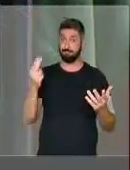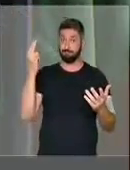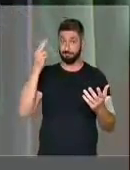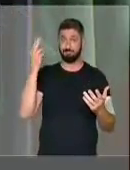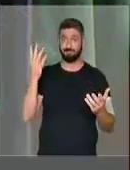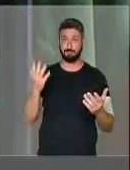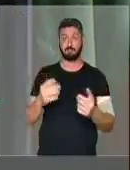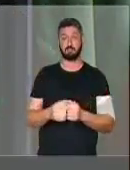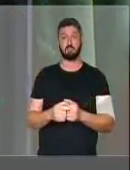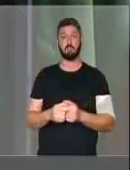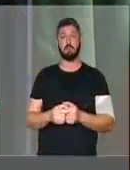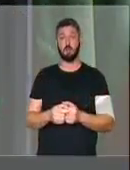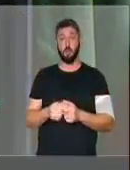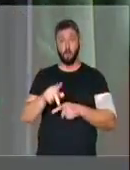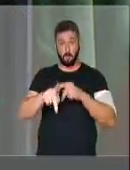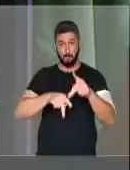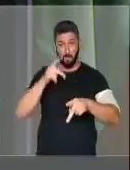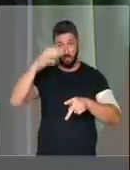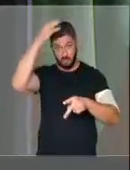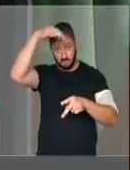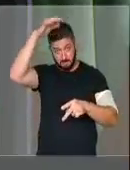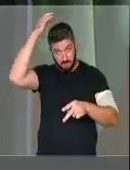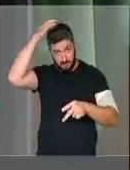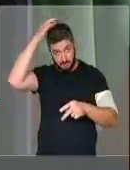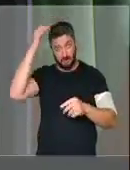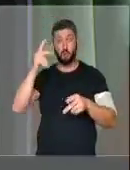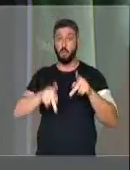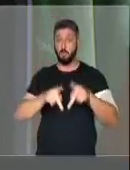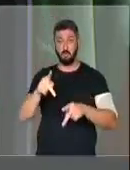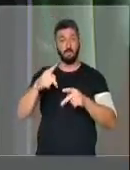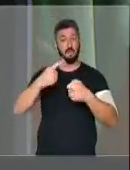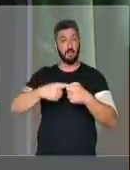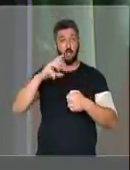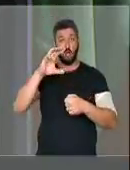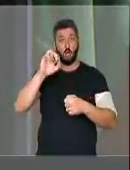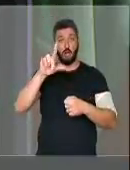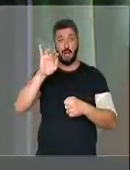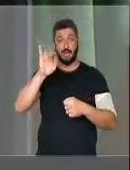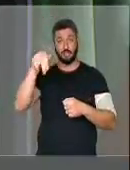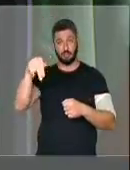povo capixaba não aceita, o povo de Colatina não aceita, o